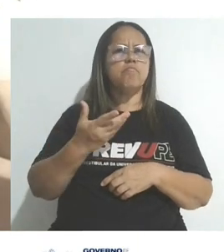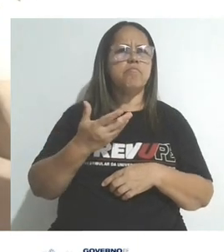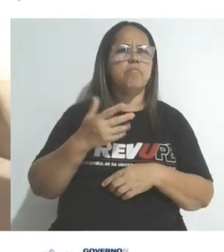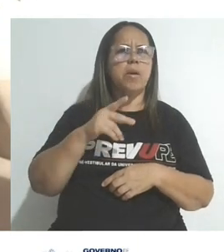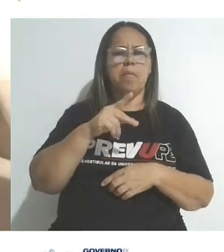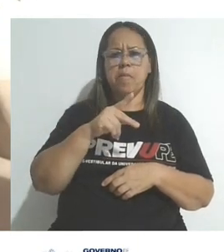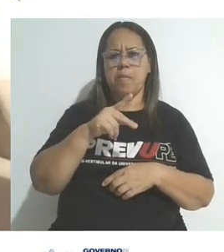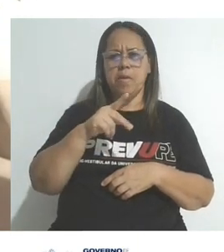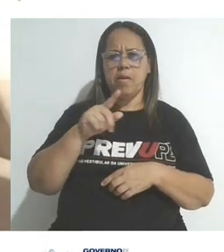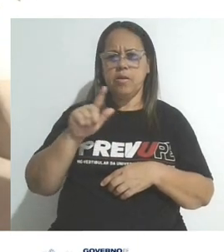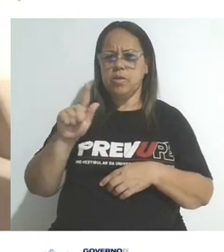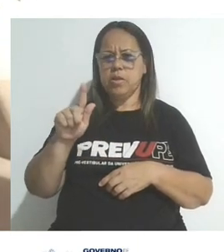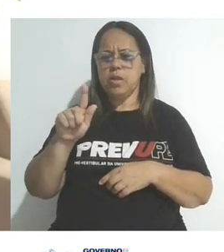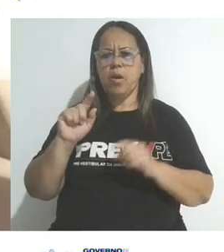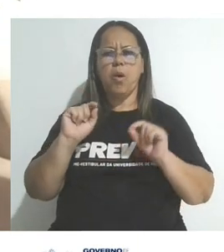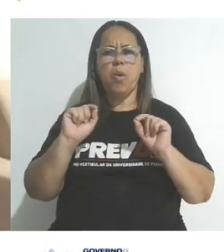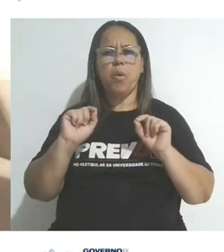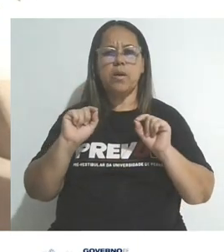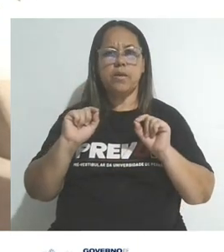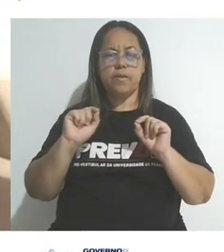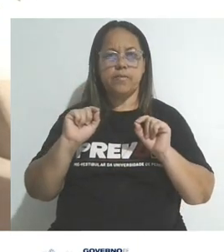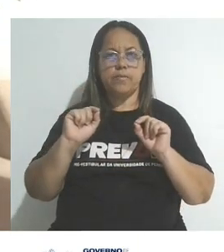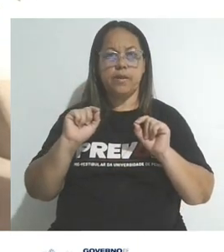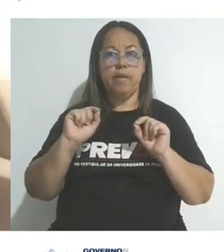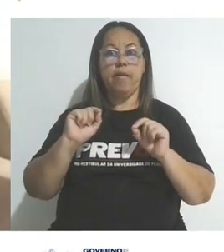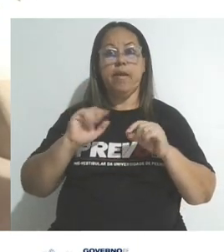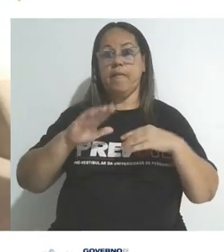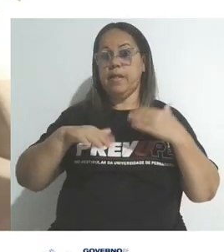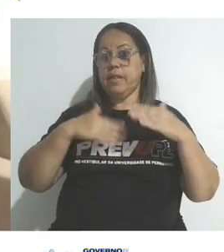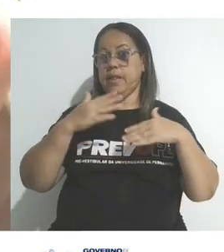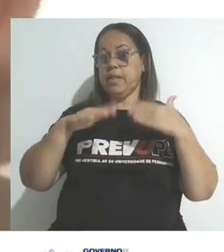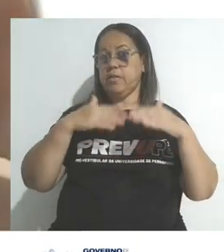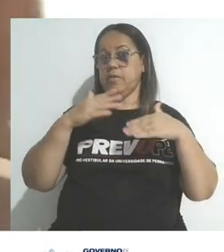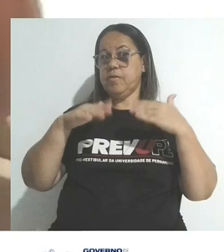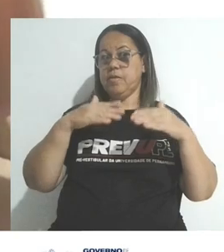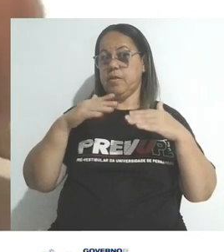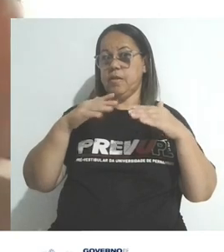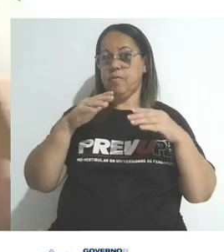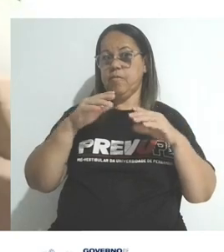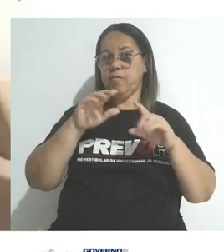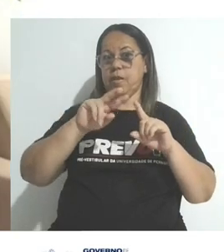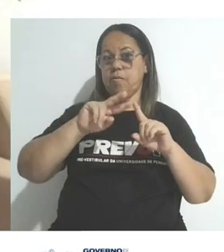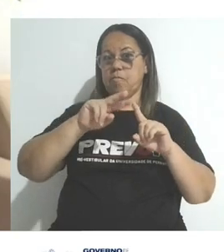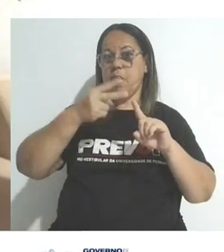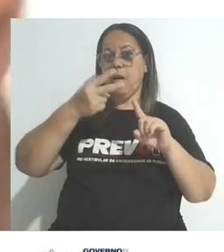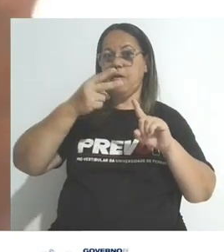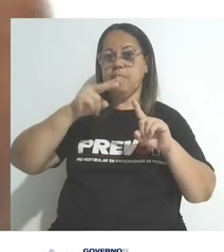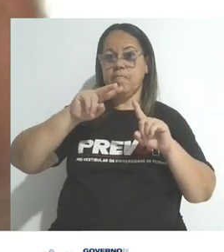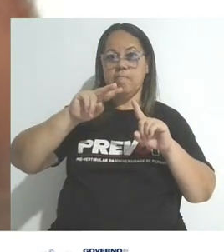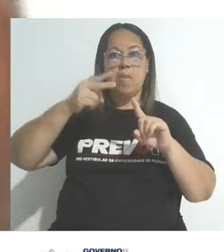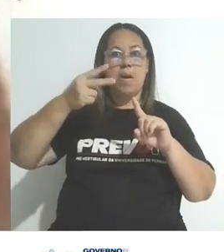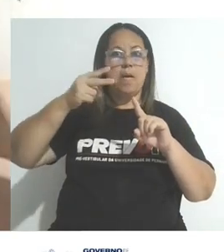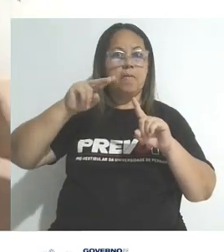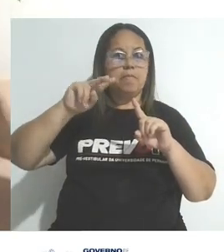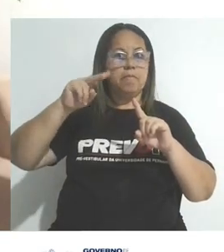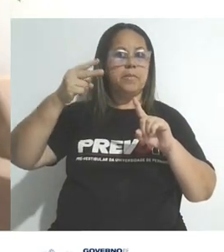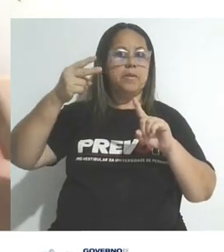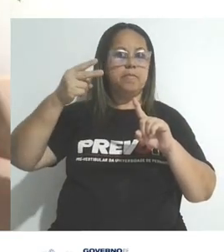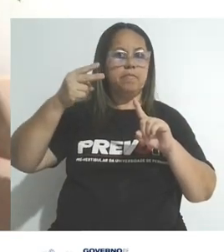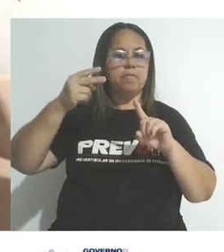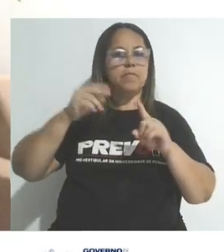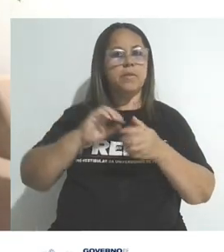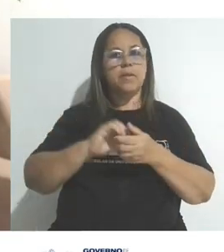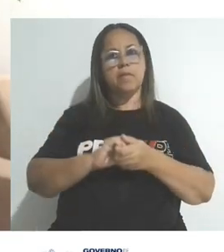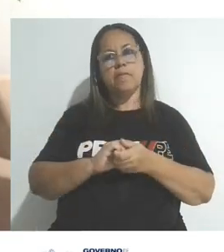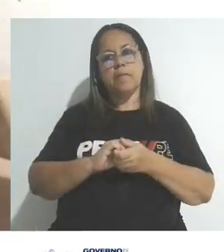da progressão geométrica? É que ela vai se desenvolver de forma exponencial, um crescimento exponencial,